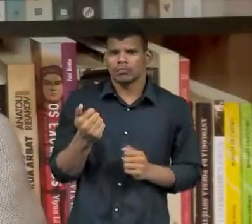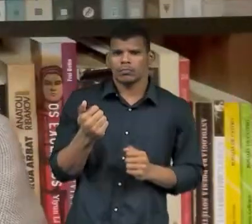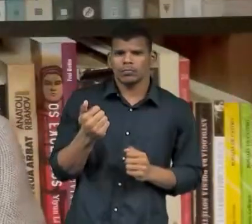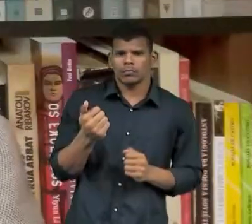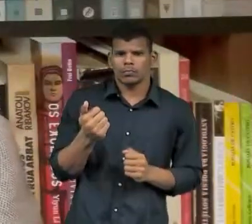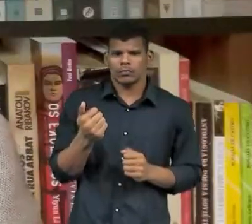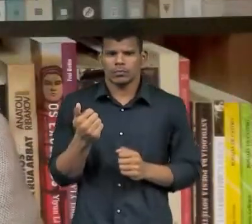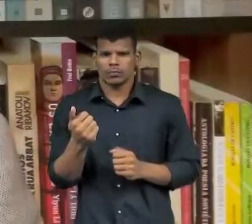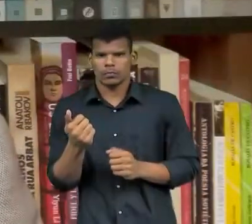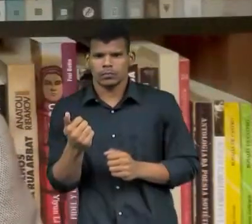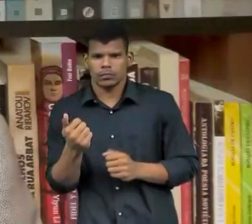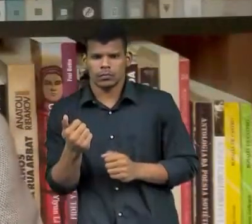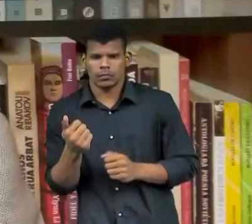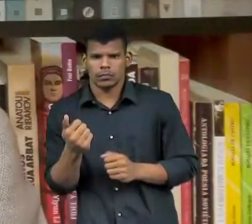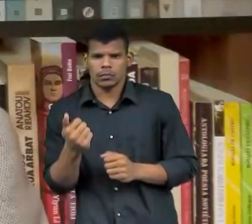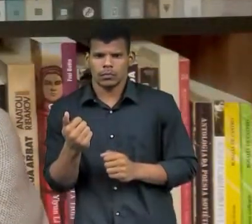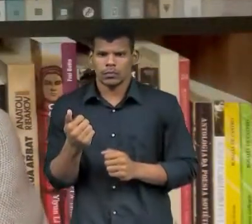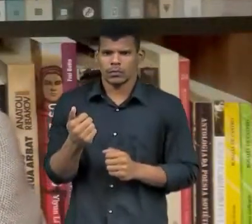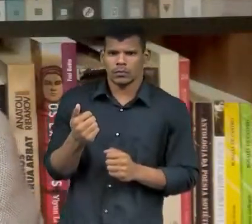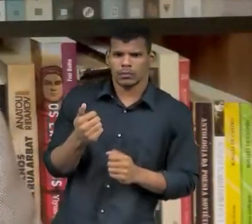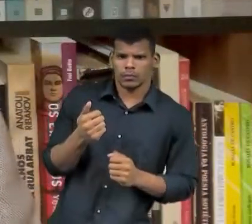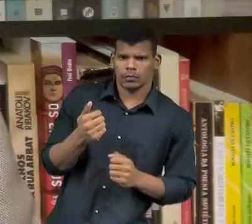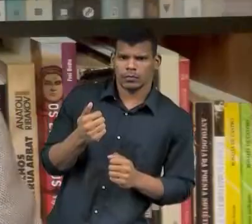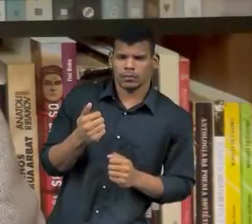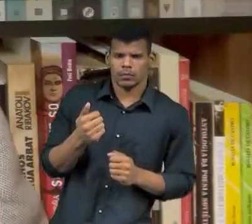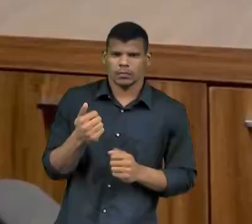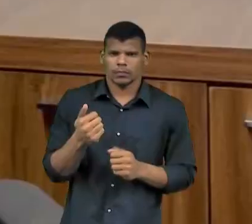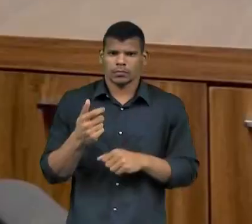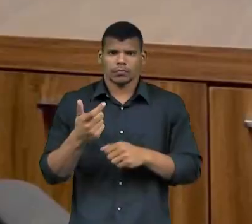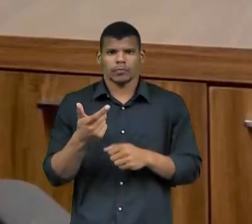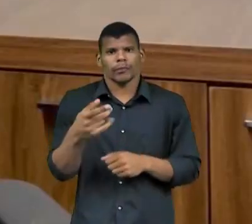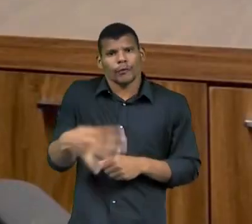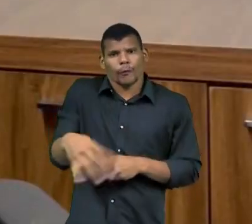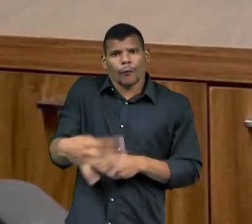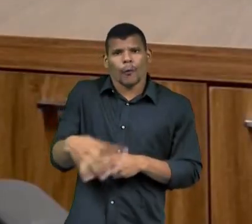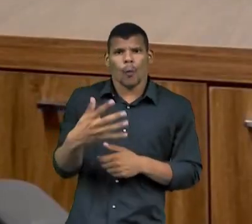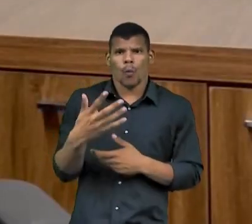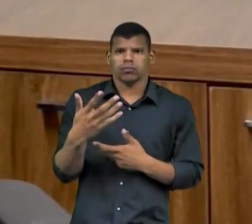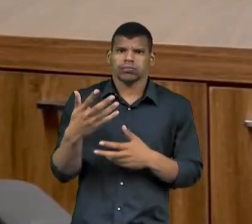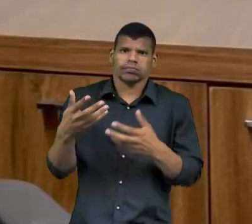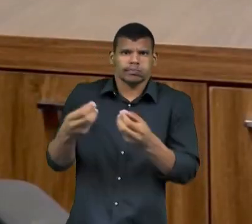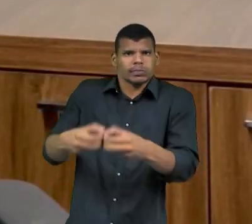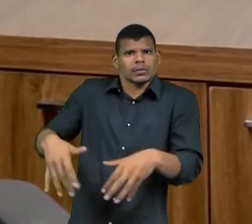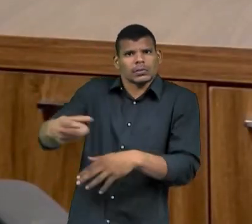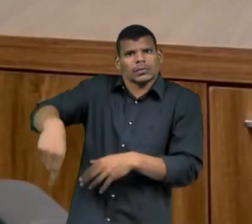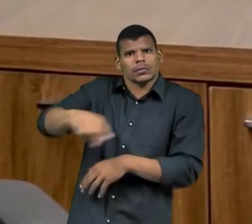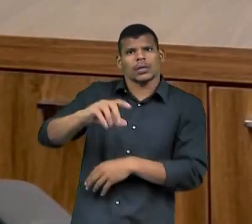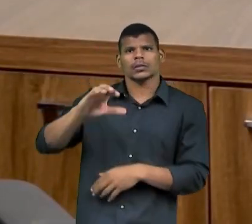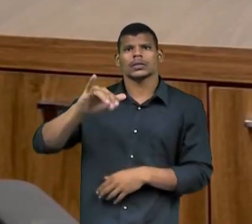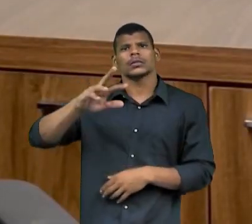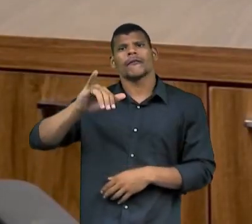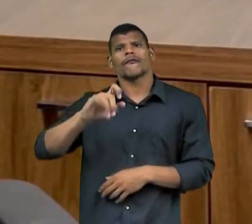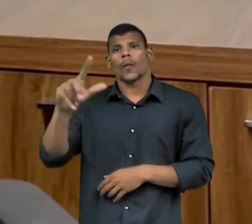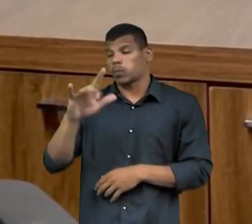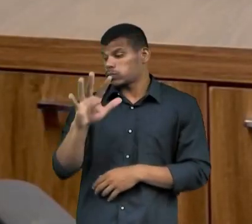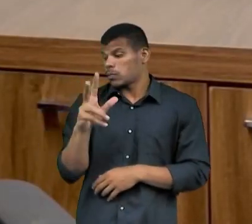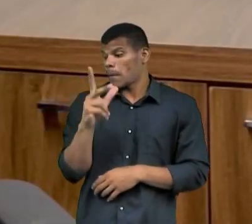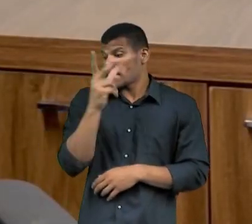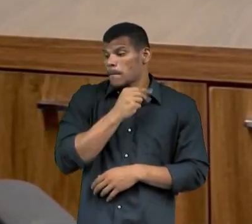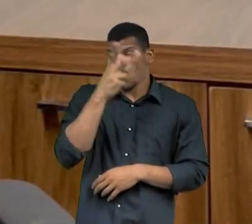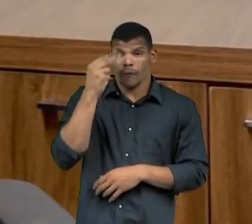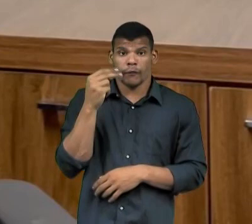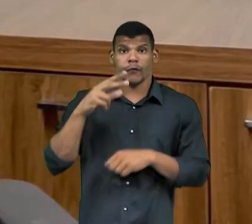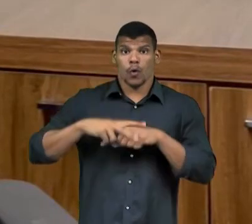e aprofunde uma situação de dor aos civis. A professora em Direito Constitucional da Universidade de